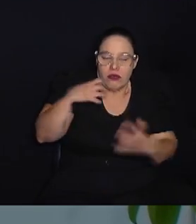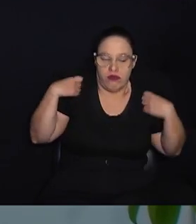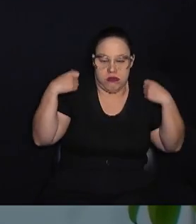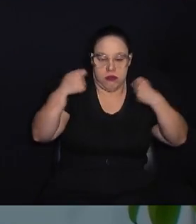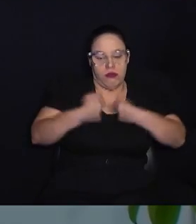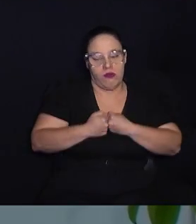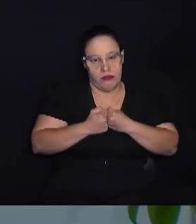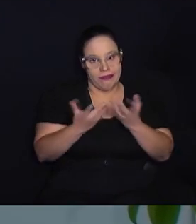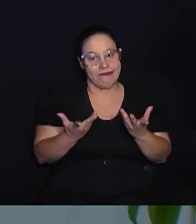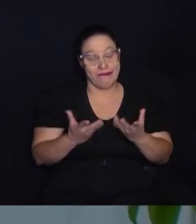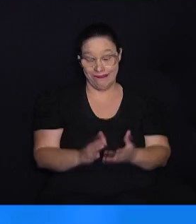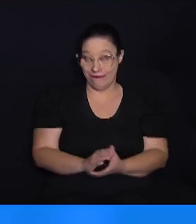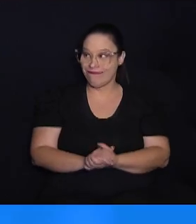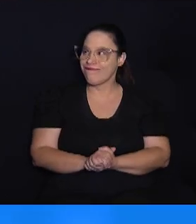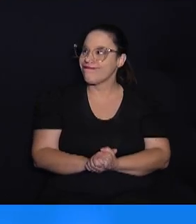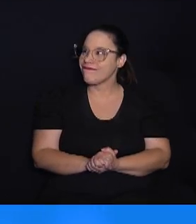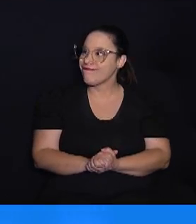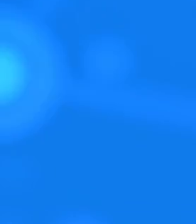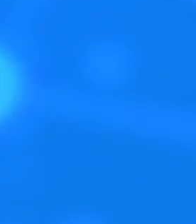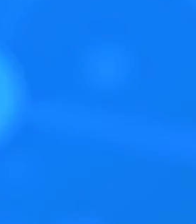estar devidamente agasalhado